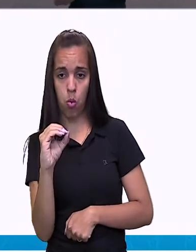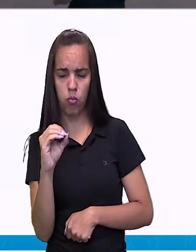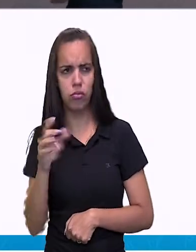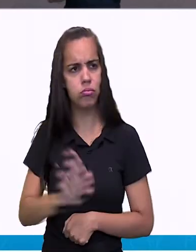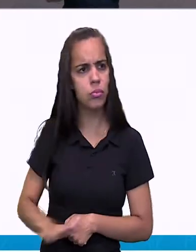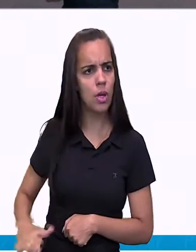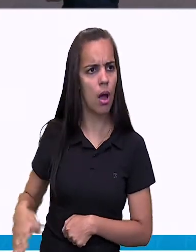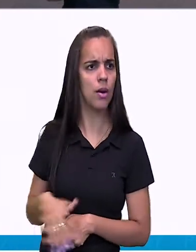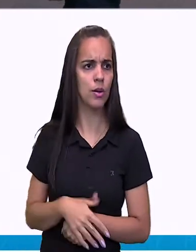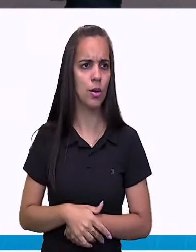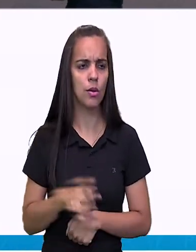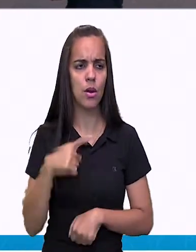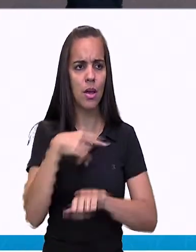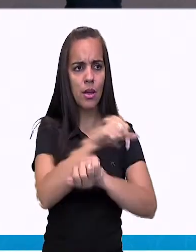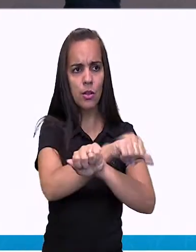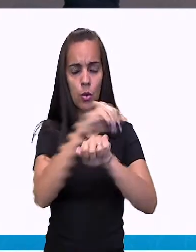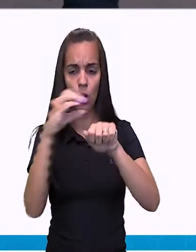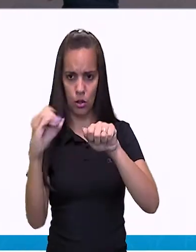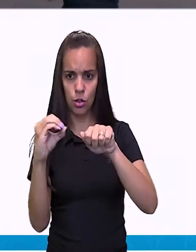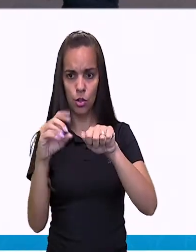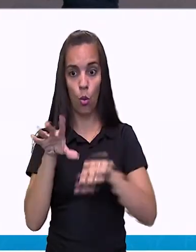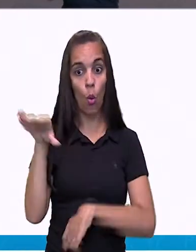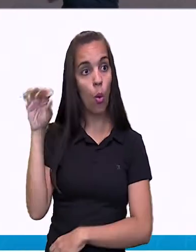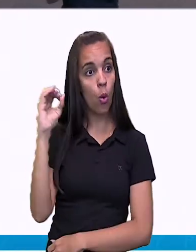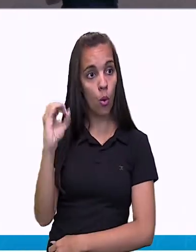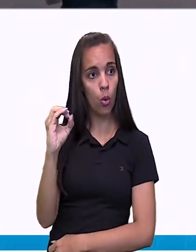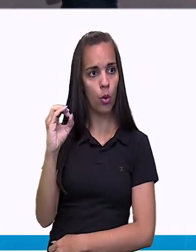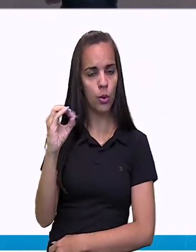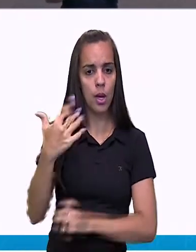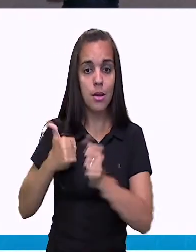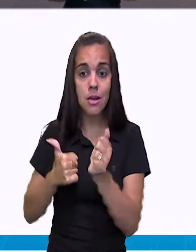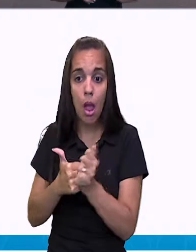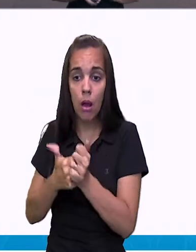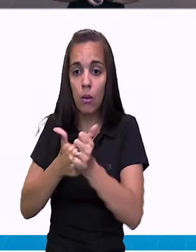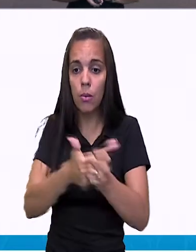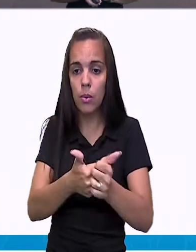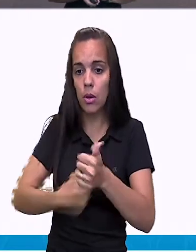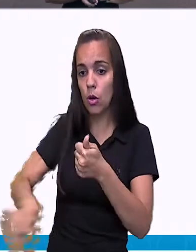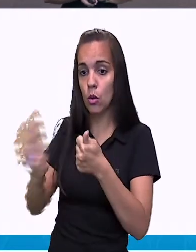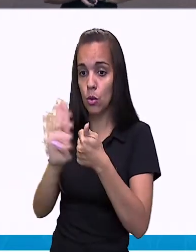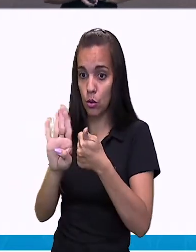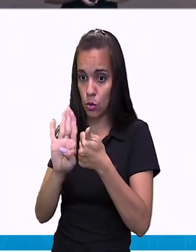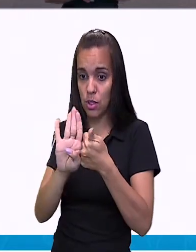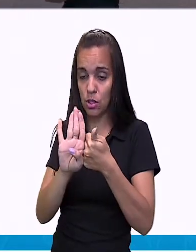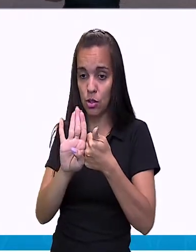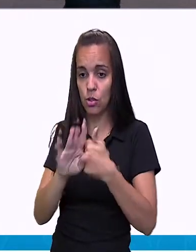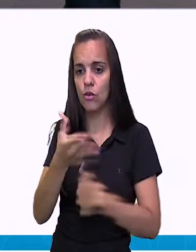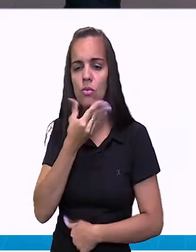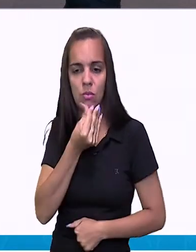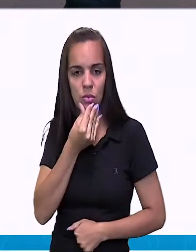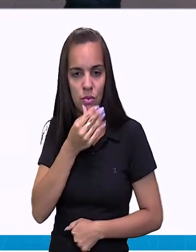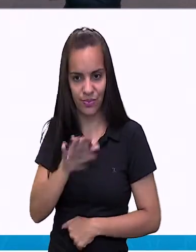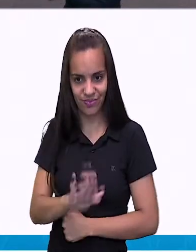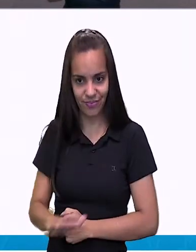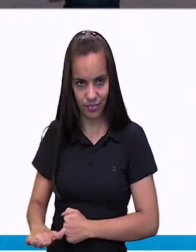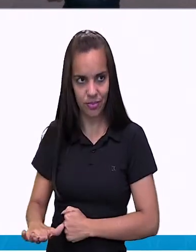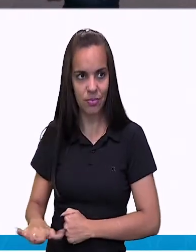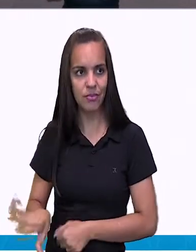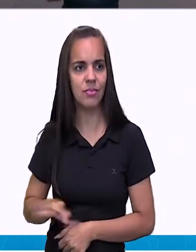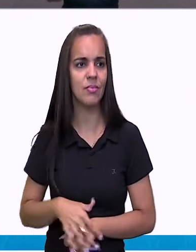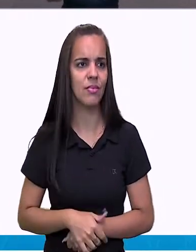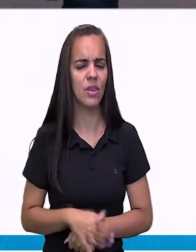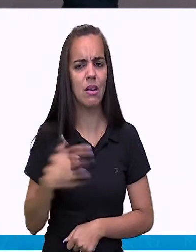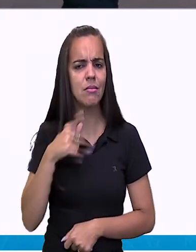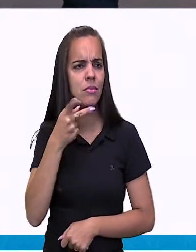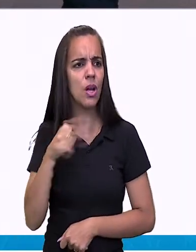artigo. O está acompanhando o substantivo garoto. E te remete à ideia de